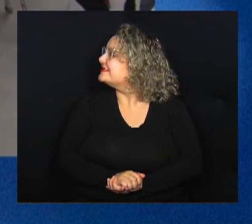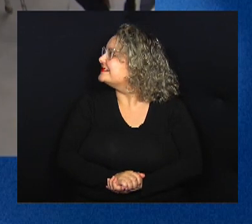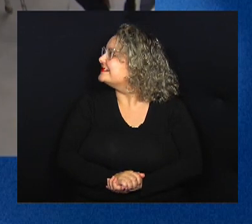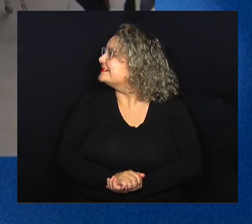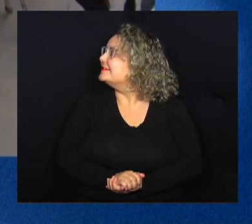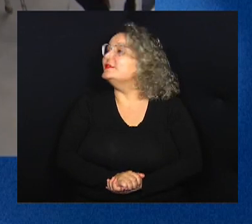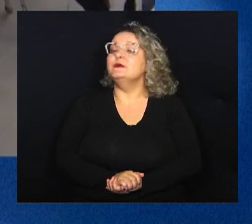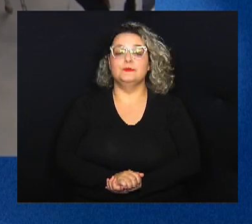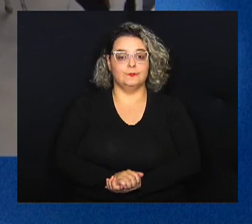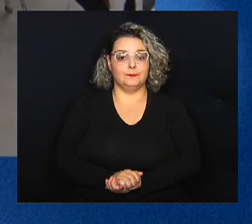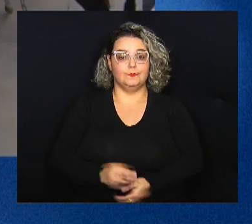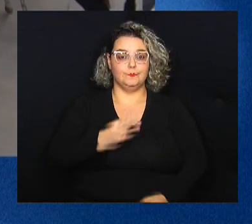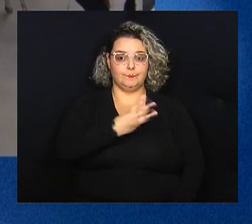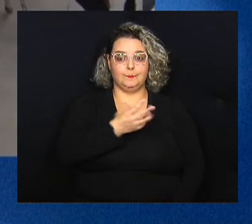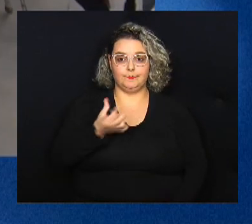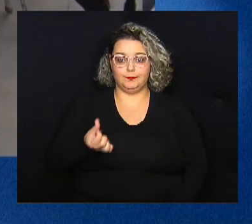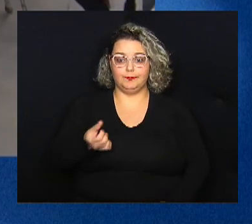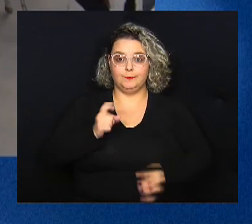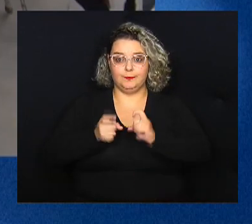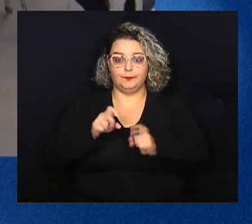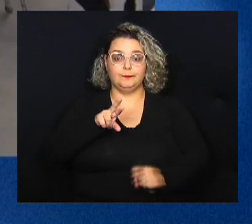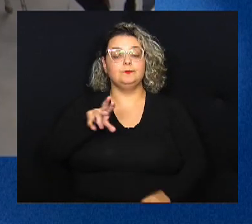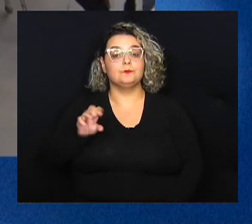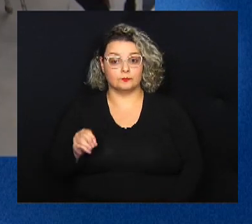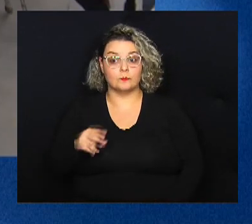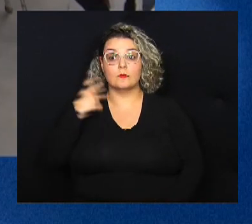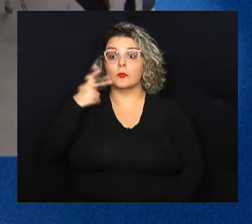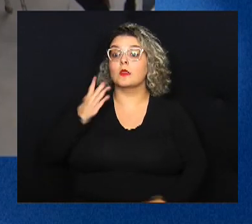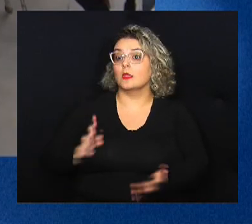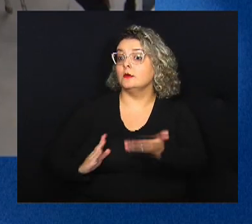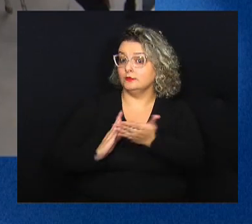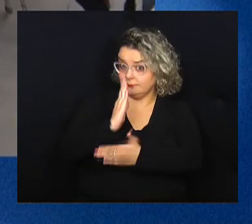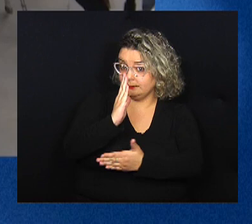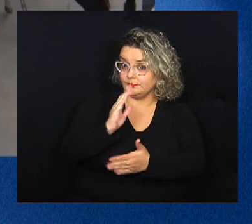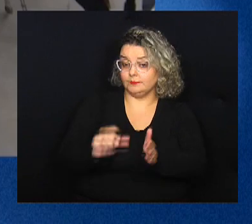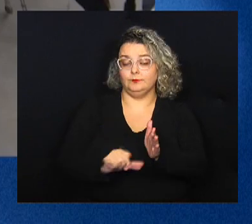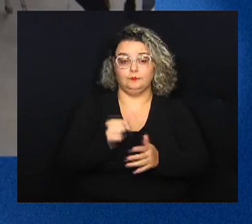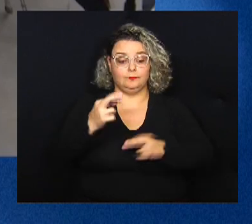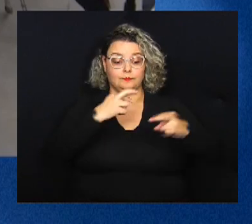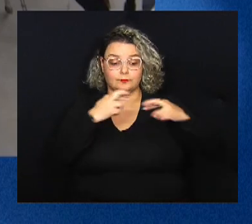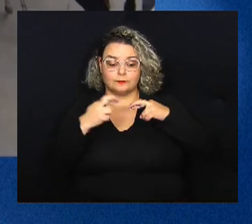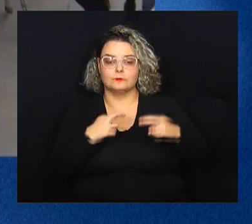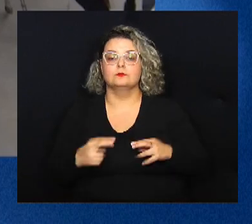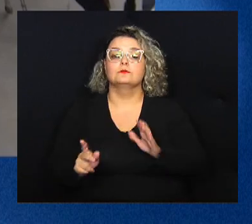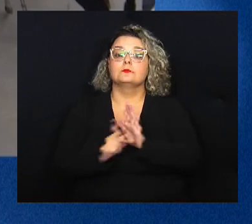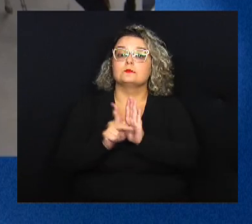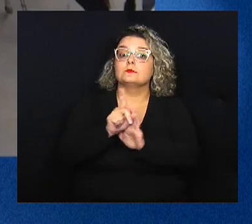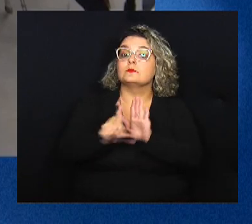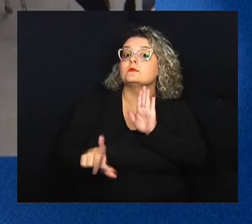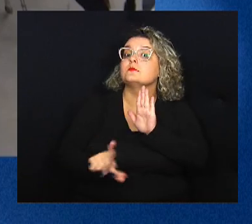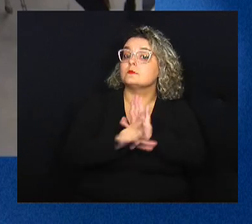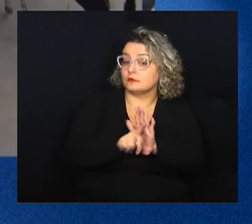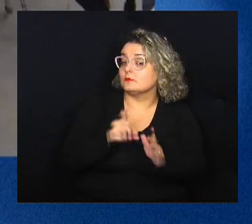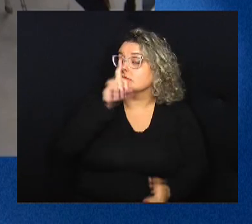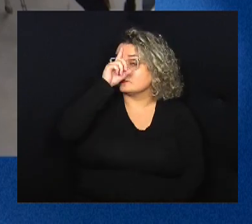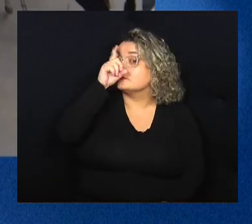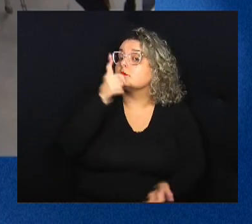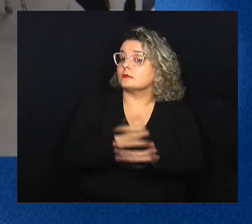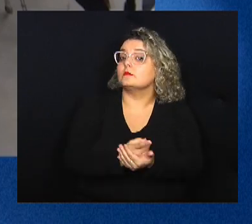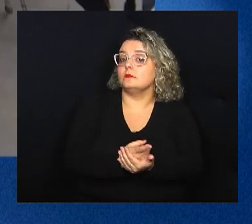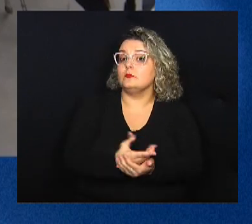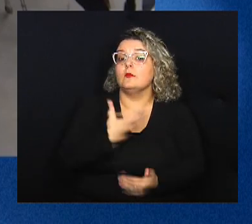Na 36ª reunião ordinária, vereadores aprovam em primeira análise projeto de lei que determina que pais